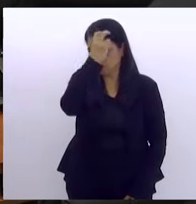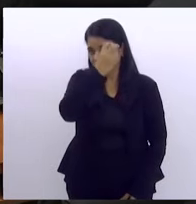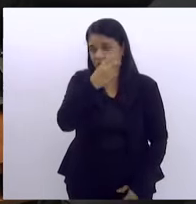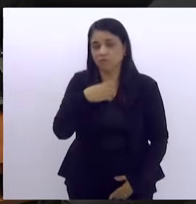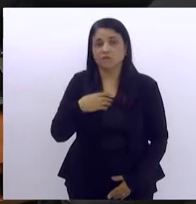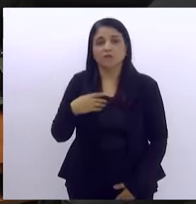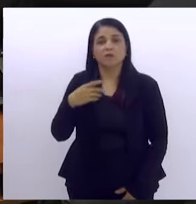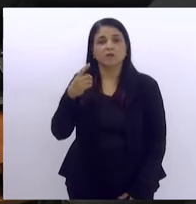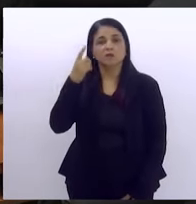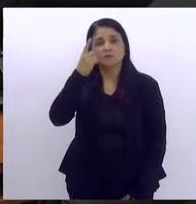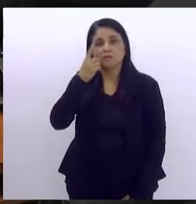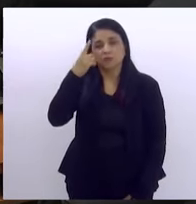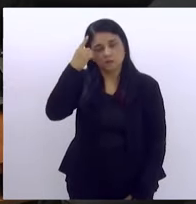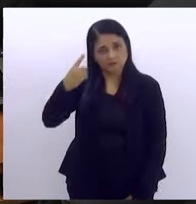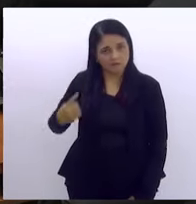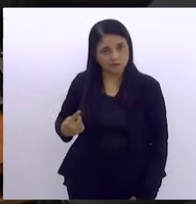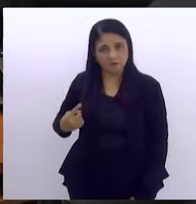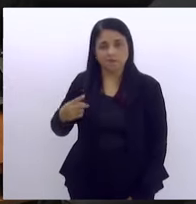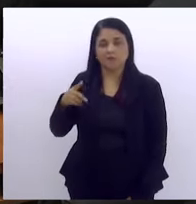Deputada Dani Balbi.